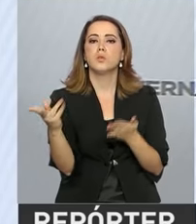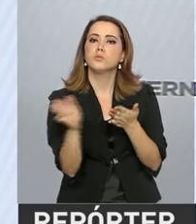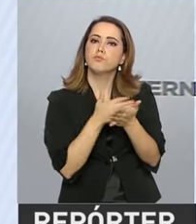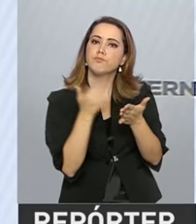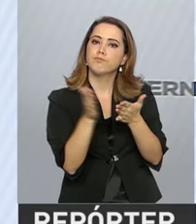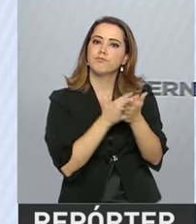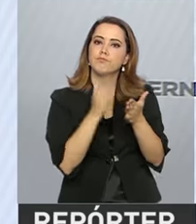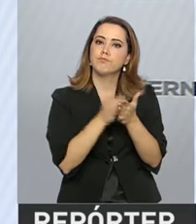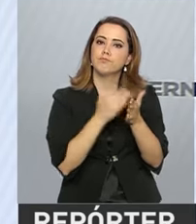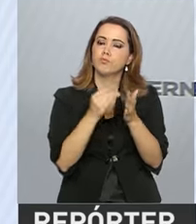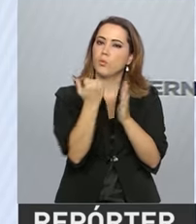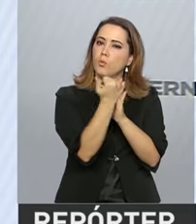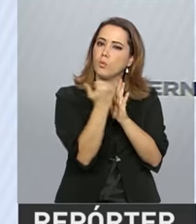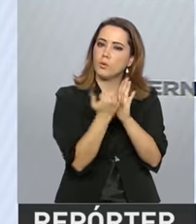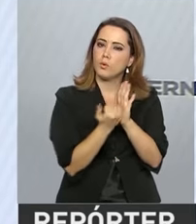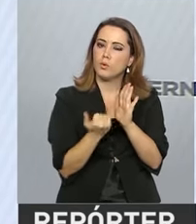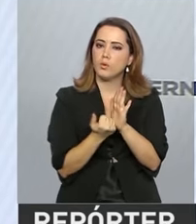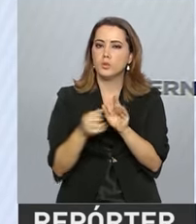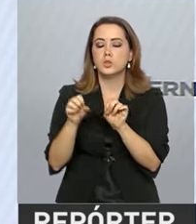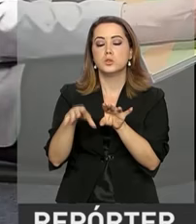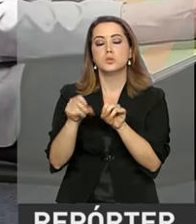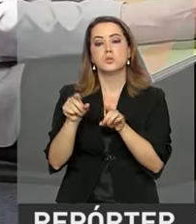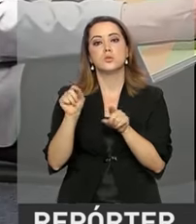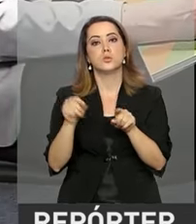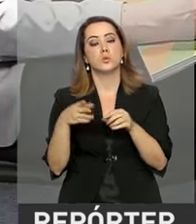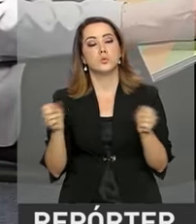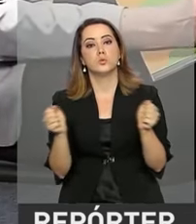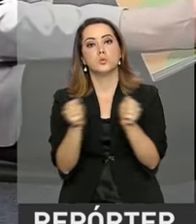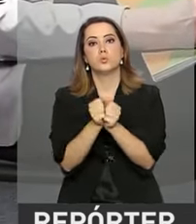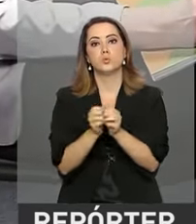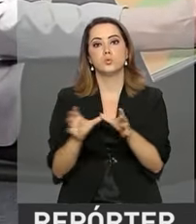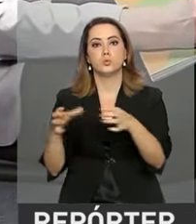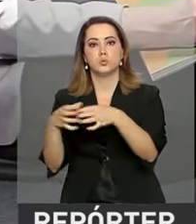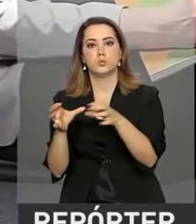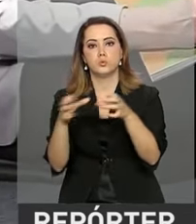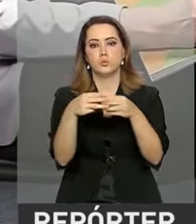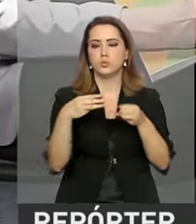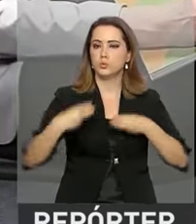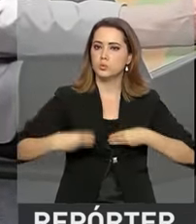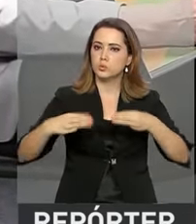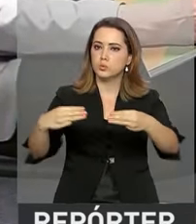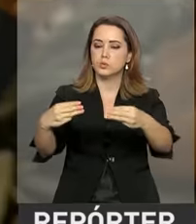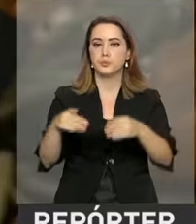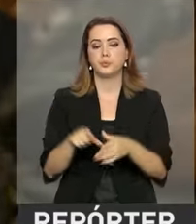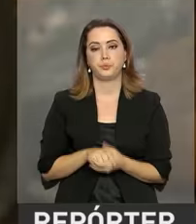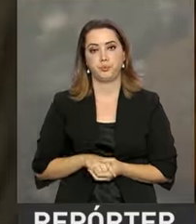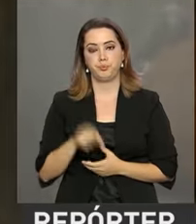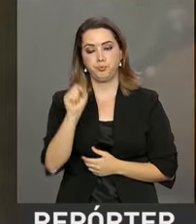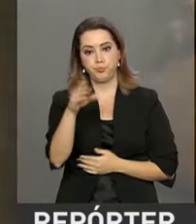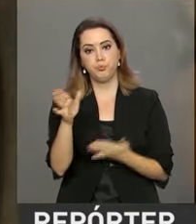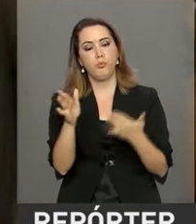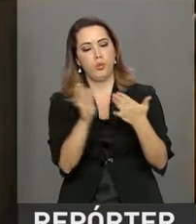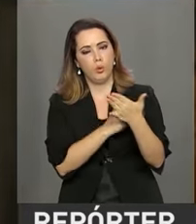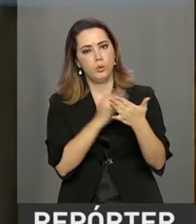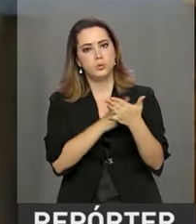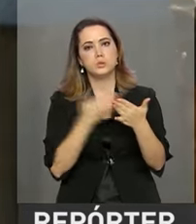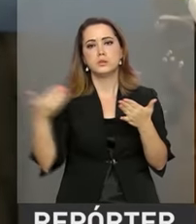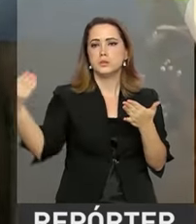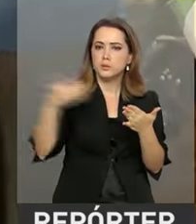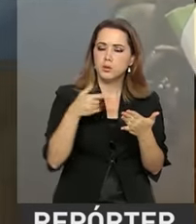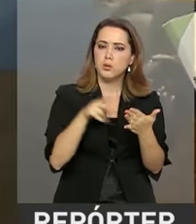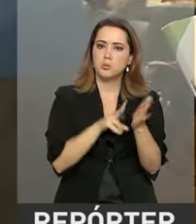em parceria com os Ministérios das Relações Exteriores e Indústria, Comércio Exterior e Serviços. O guia traz oportunidades